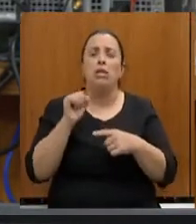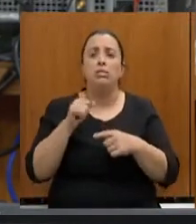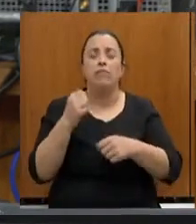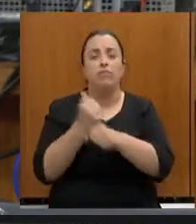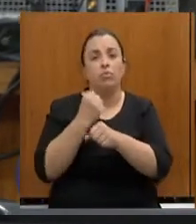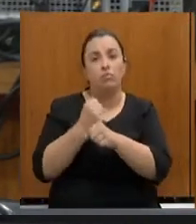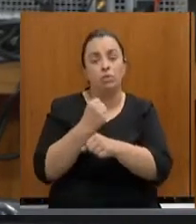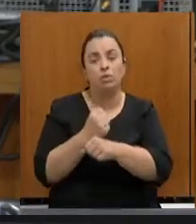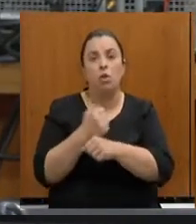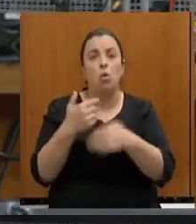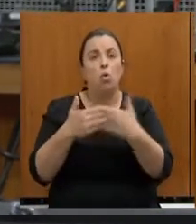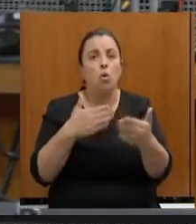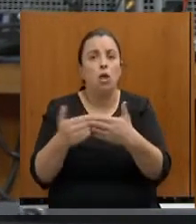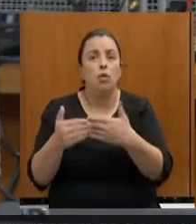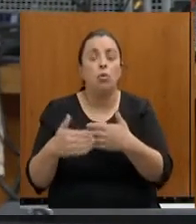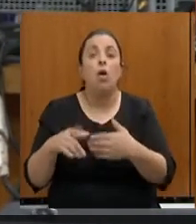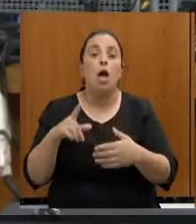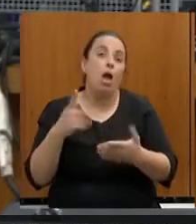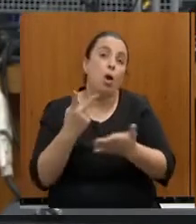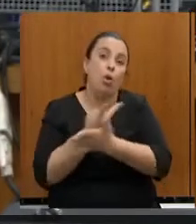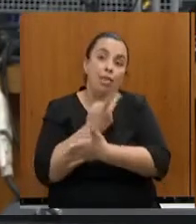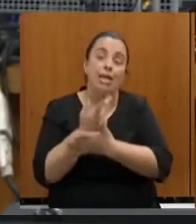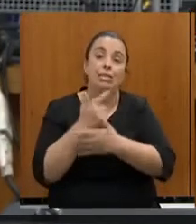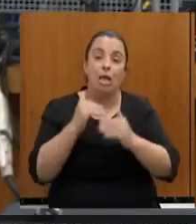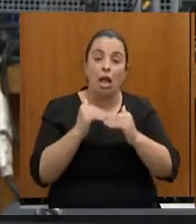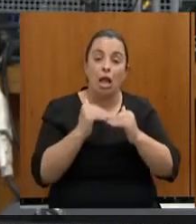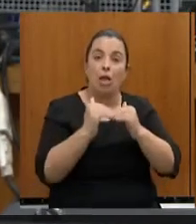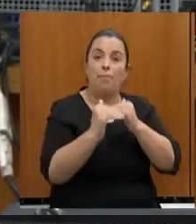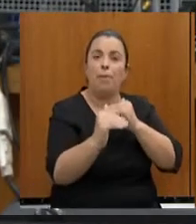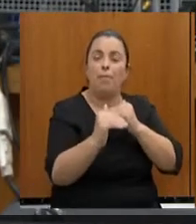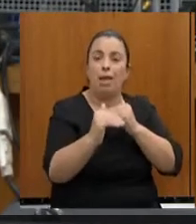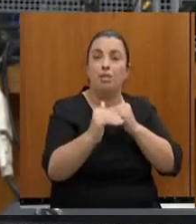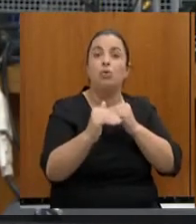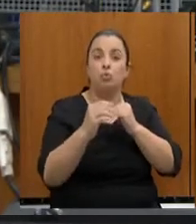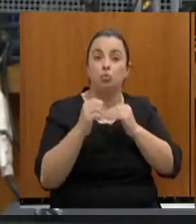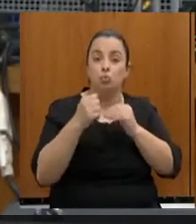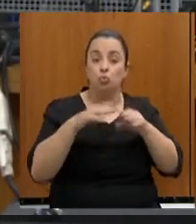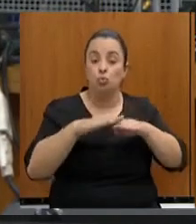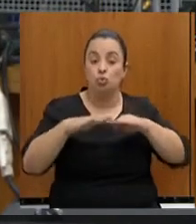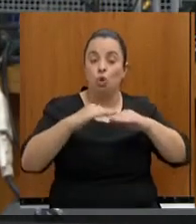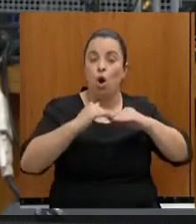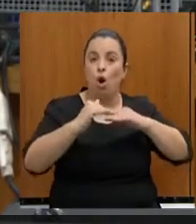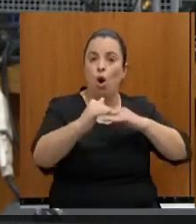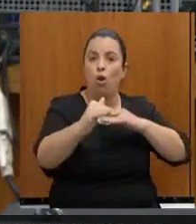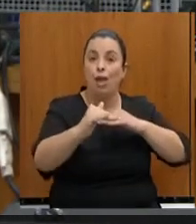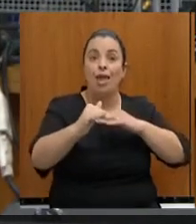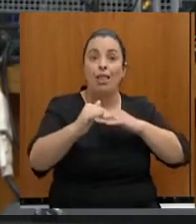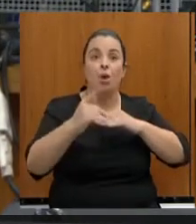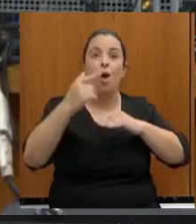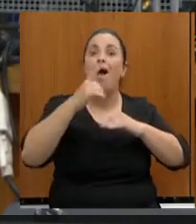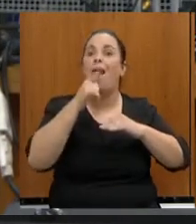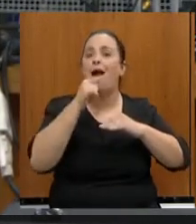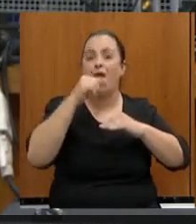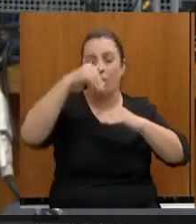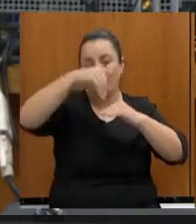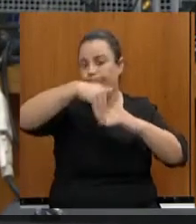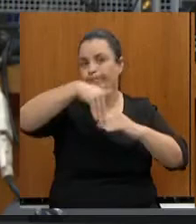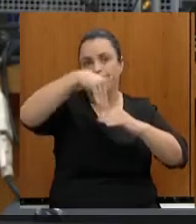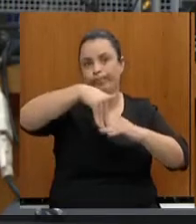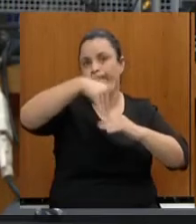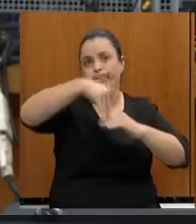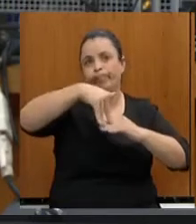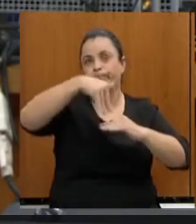construção você na verdade a impermeabilização né você não só não deixe a água entrar no solo como ela bate naquele telhado ganha